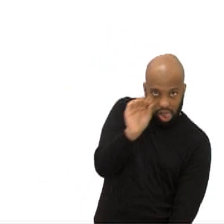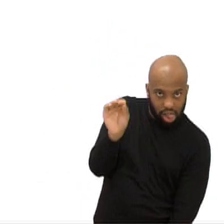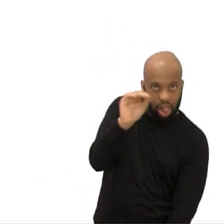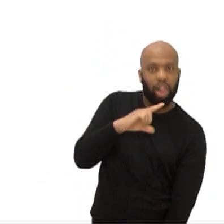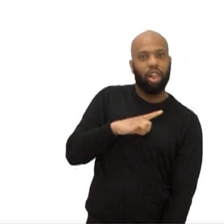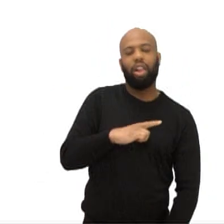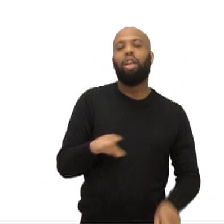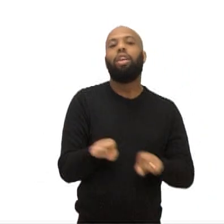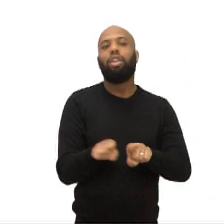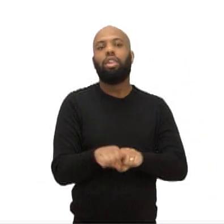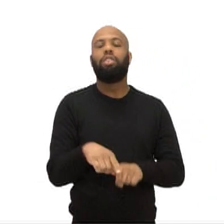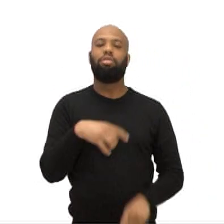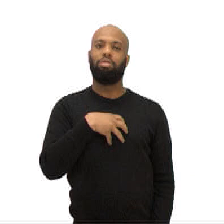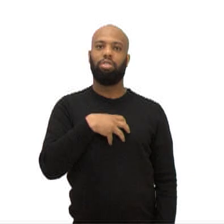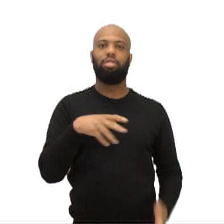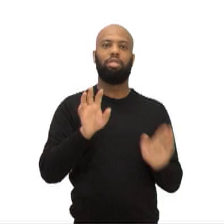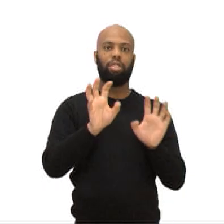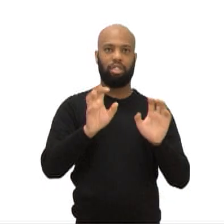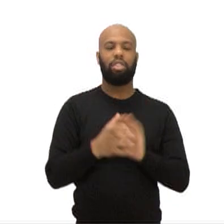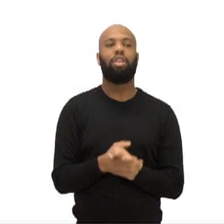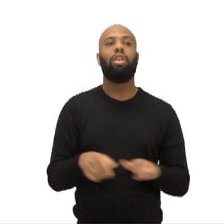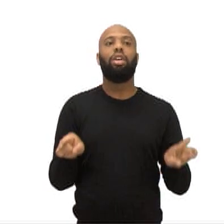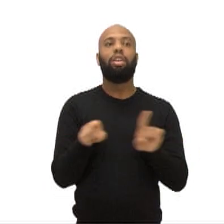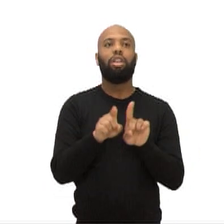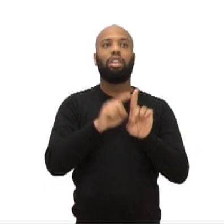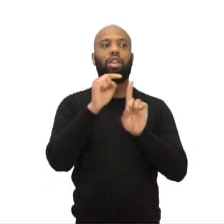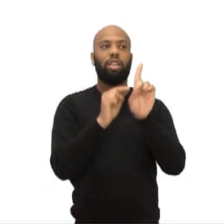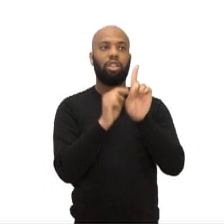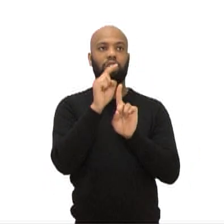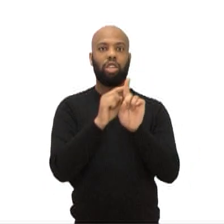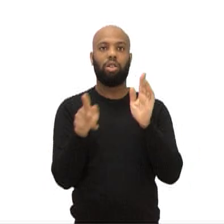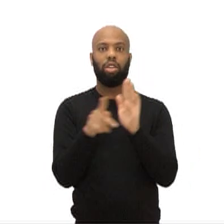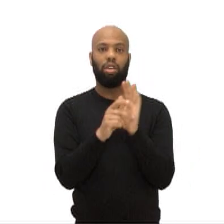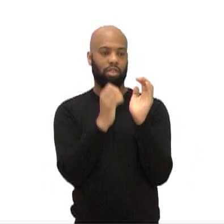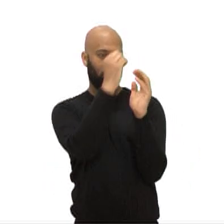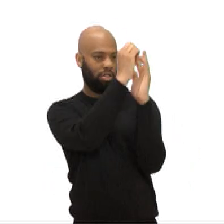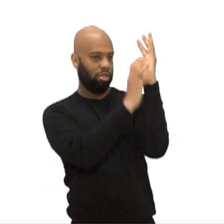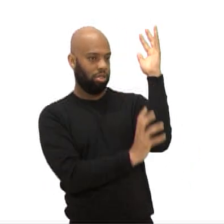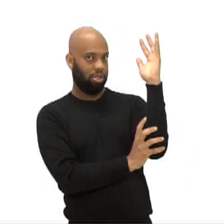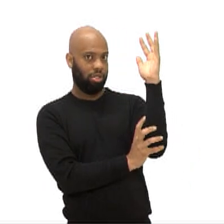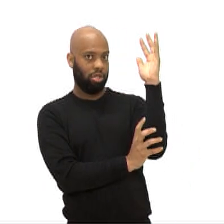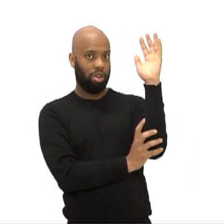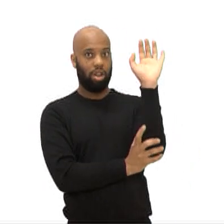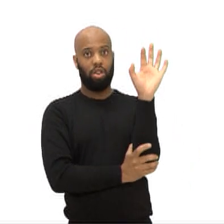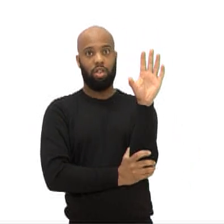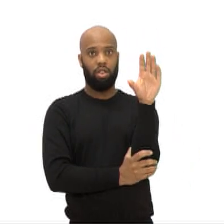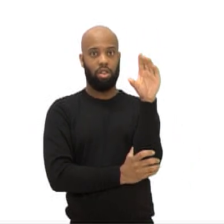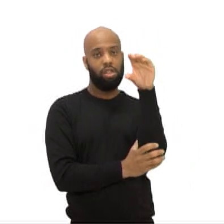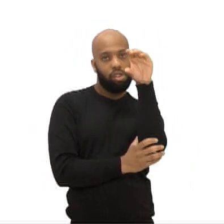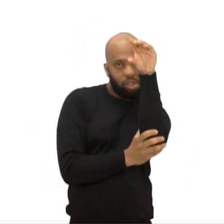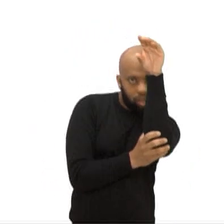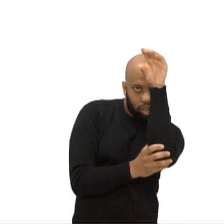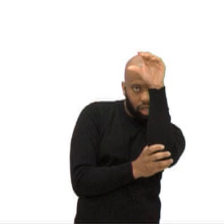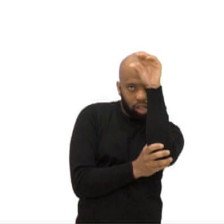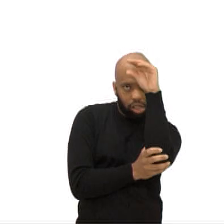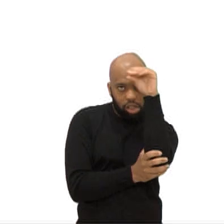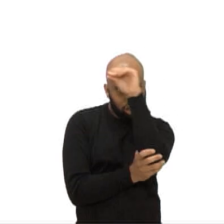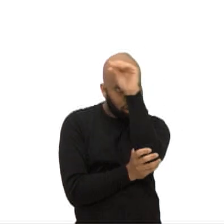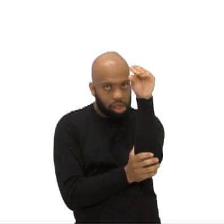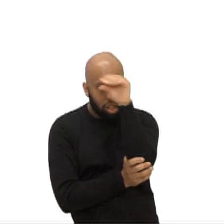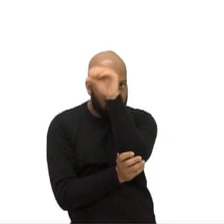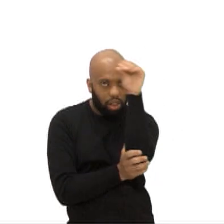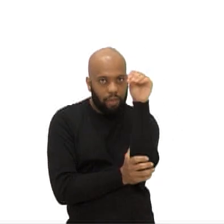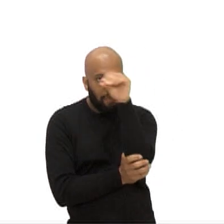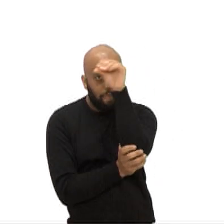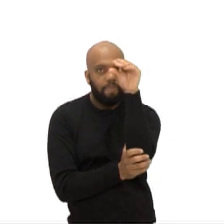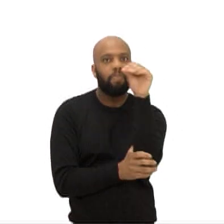o manuseio dos bonecos ali. E esse é um tipo de boneco que é colocado na mão. Então coloca na mão, fica embaixo de uma base, ele consegue mexer